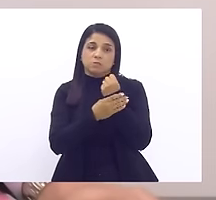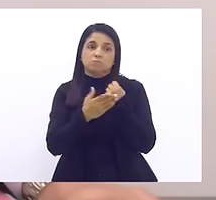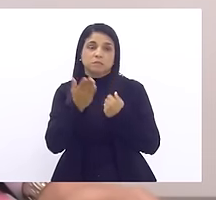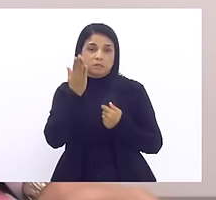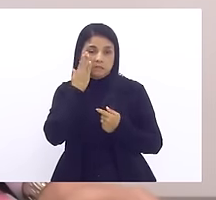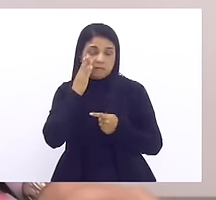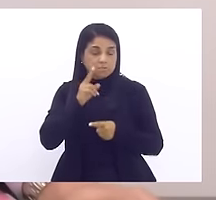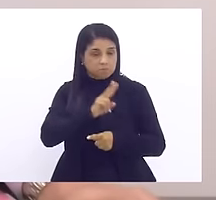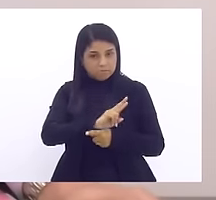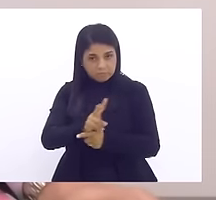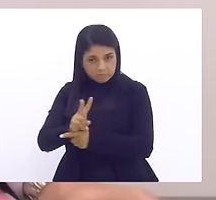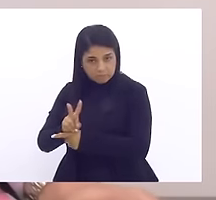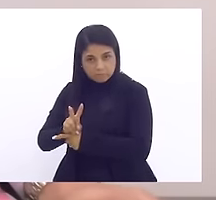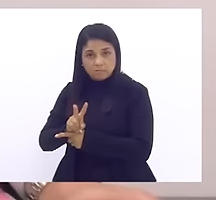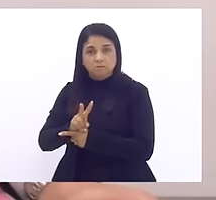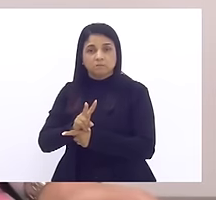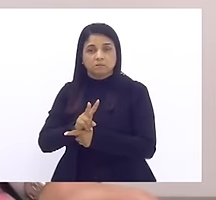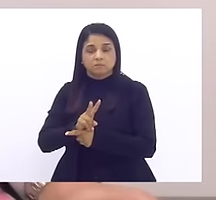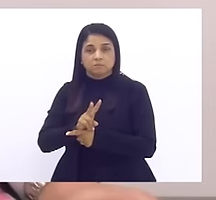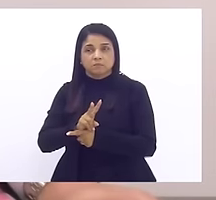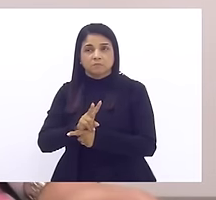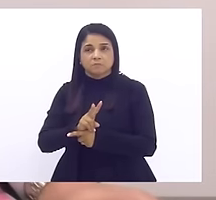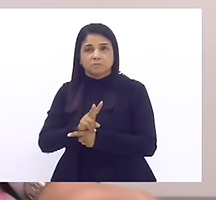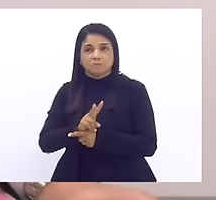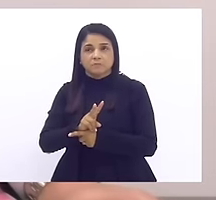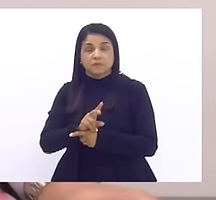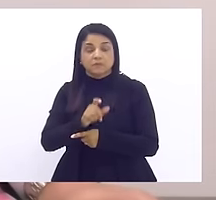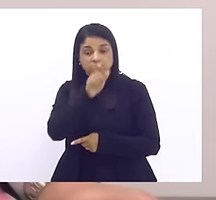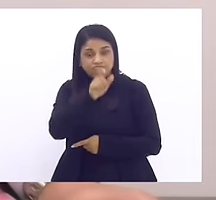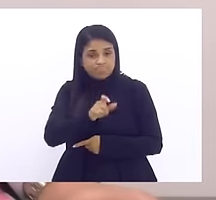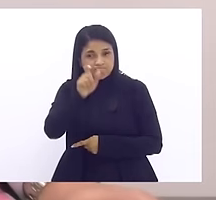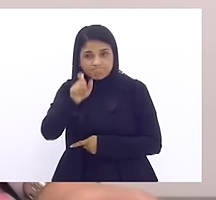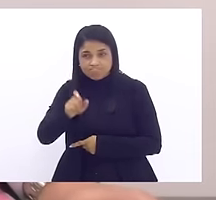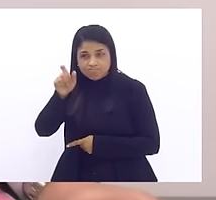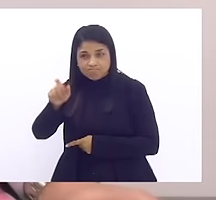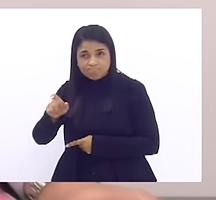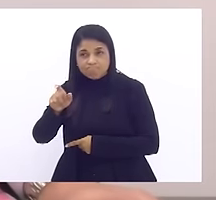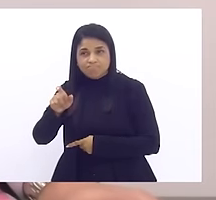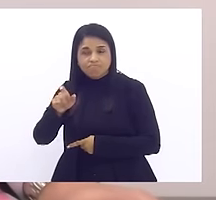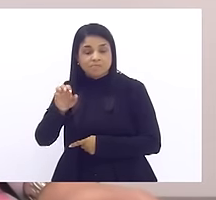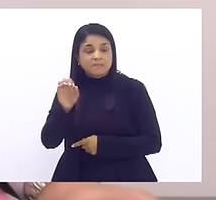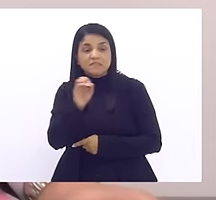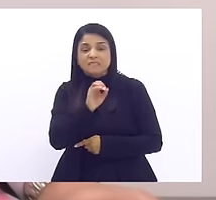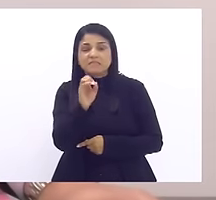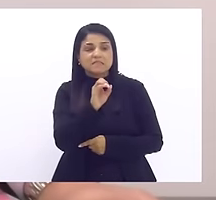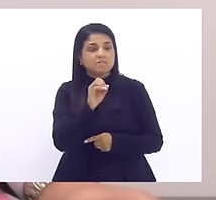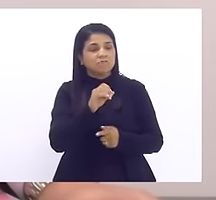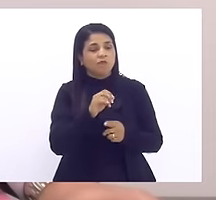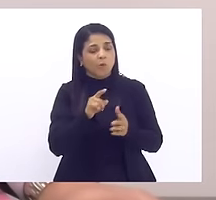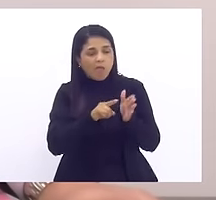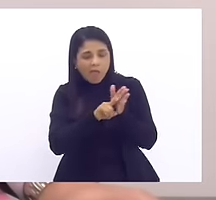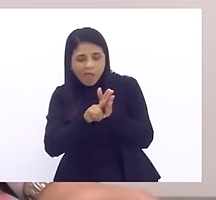extensiva Mas nenhum indivíduo que estava ali foi sequer revistado